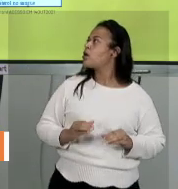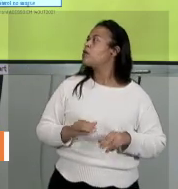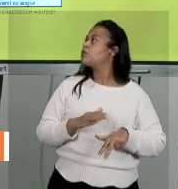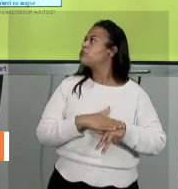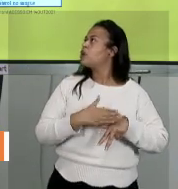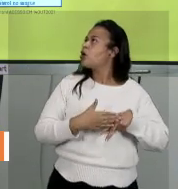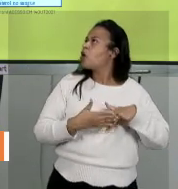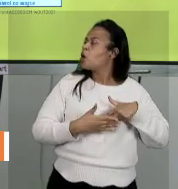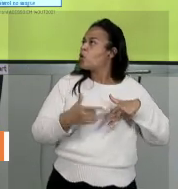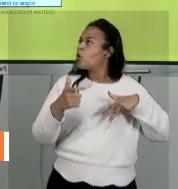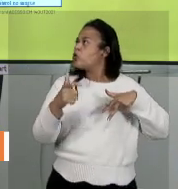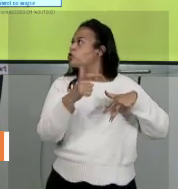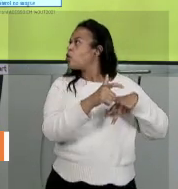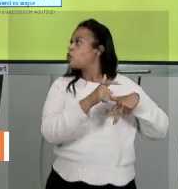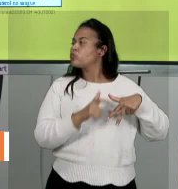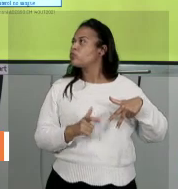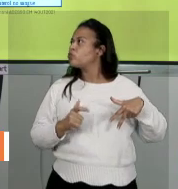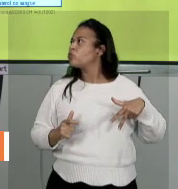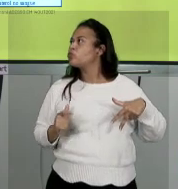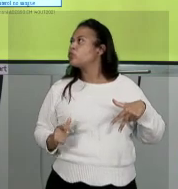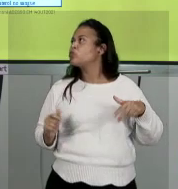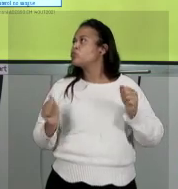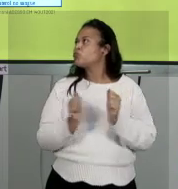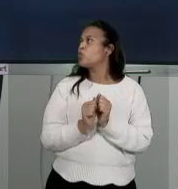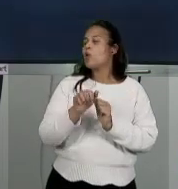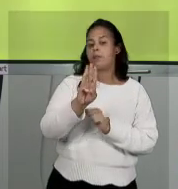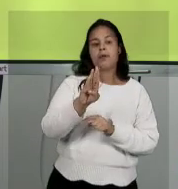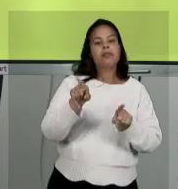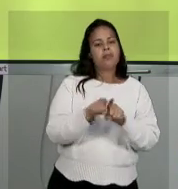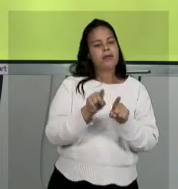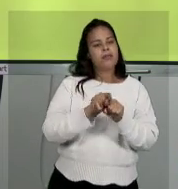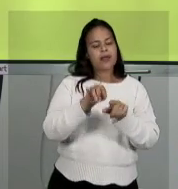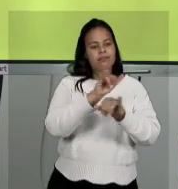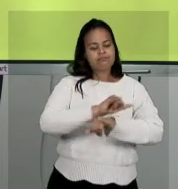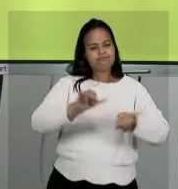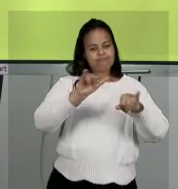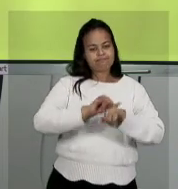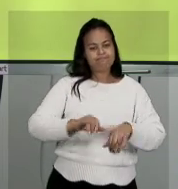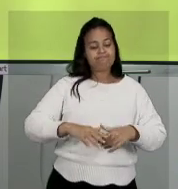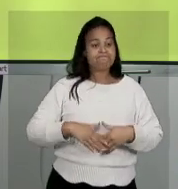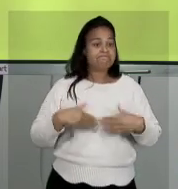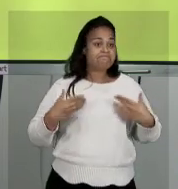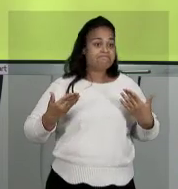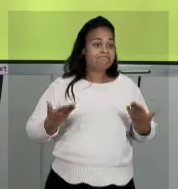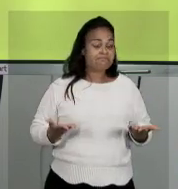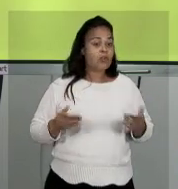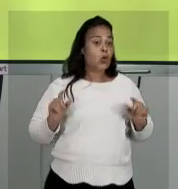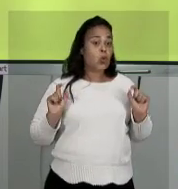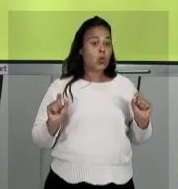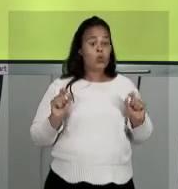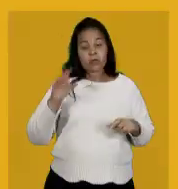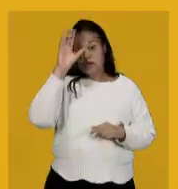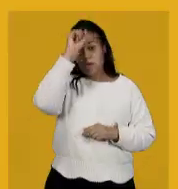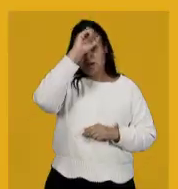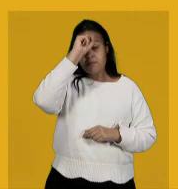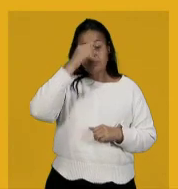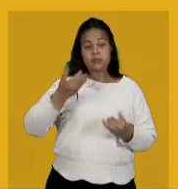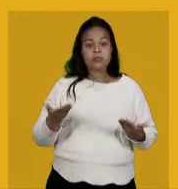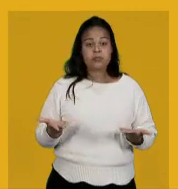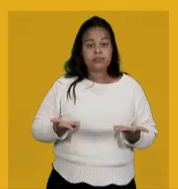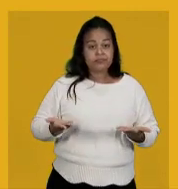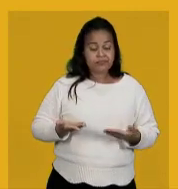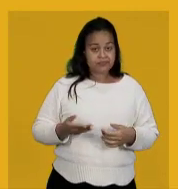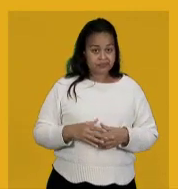C e as do complexo B que nós já falamos, né? Então, gente, o que nós aprendemos na aula de